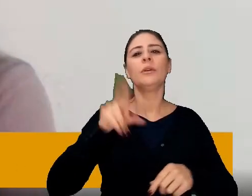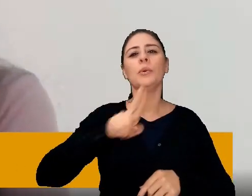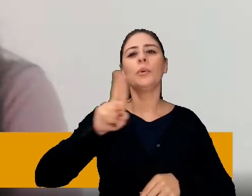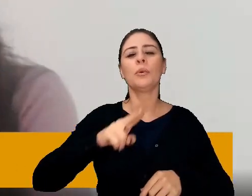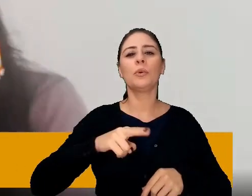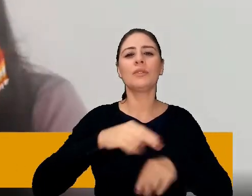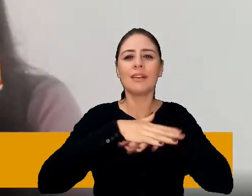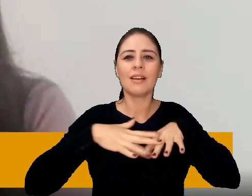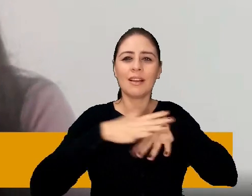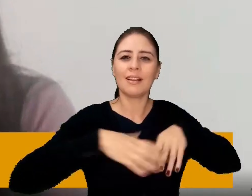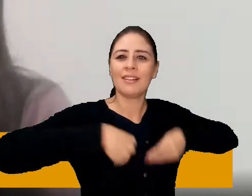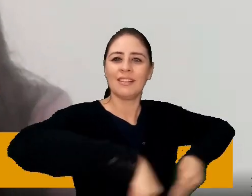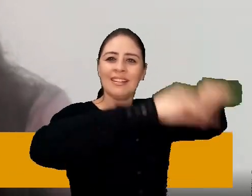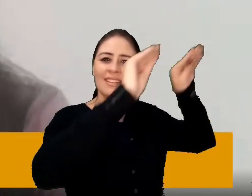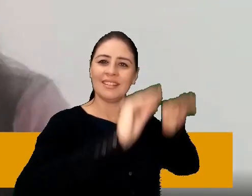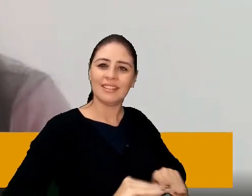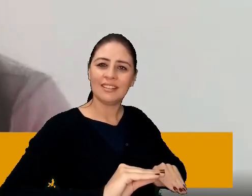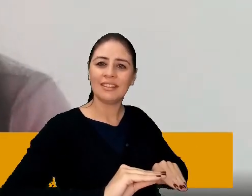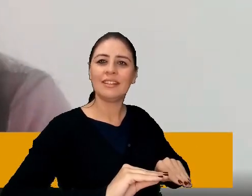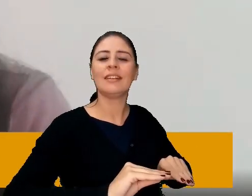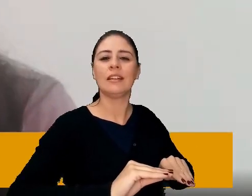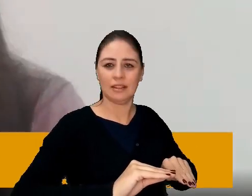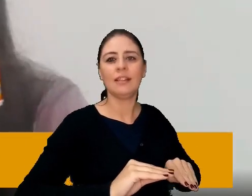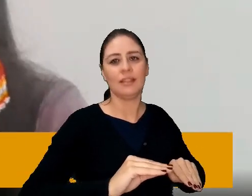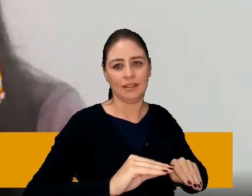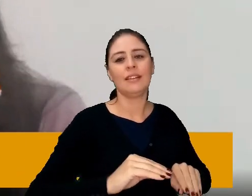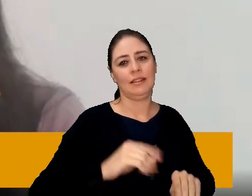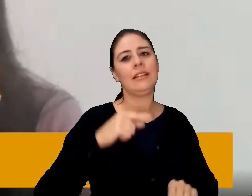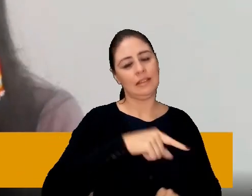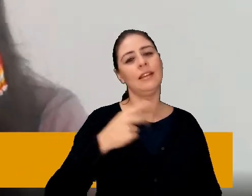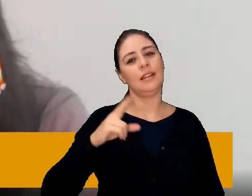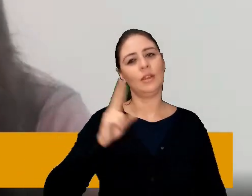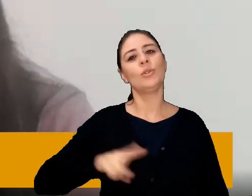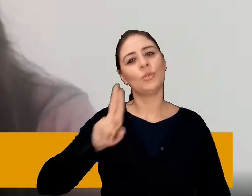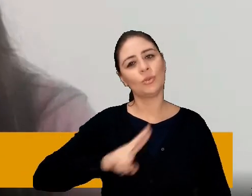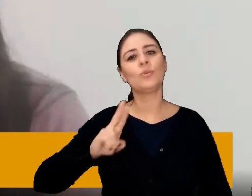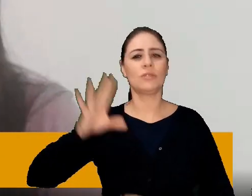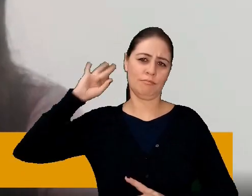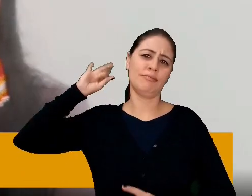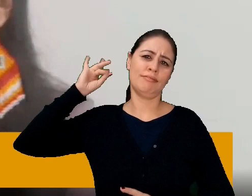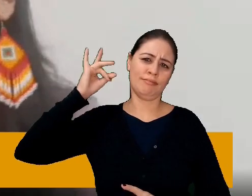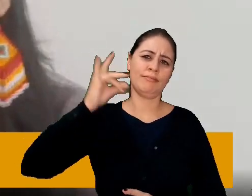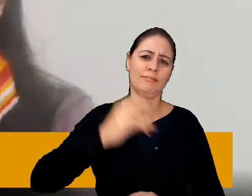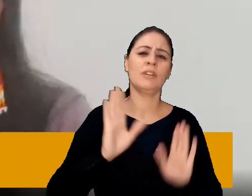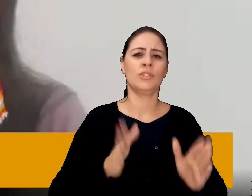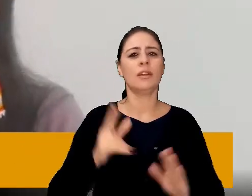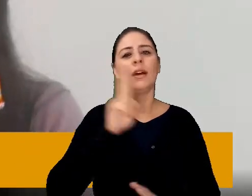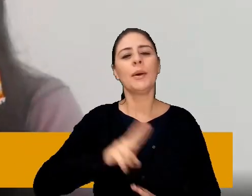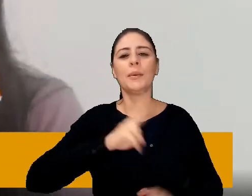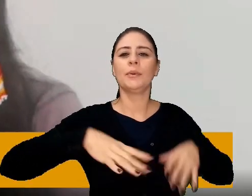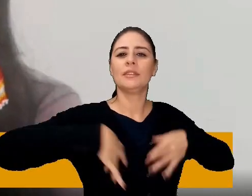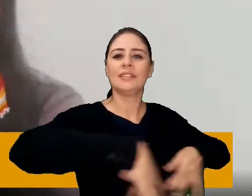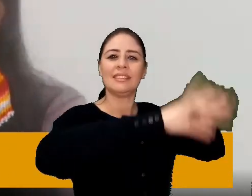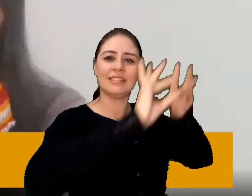esteira, né? Os nossos ancestrais, nossos antepassados, nossos ciangreses, eles dormiam em esteira, perto do fogo, geralmente, é o que minha mãe me